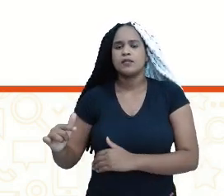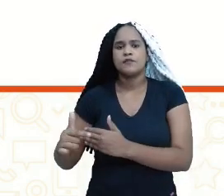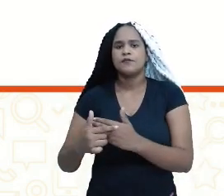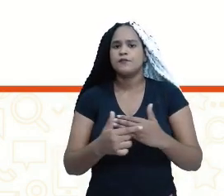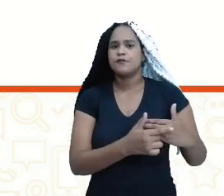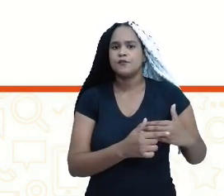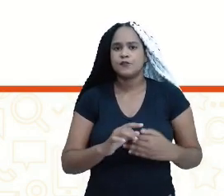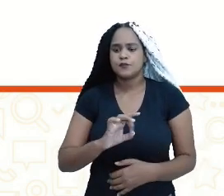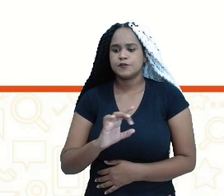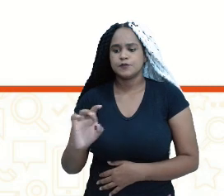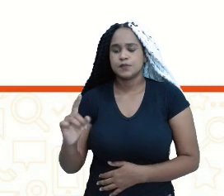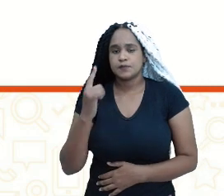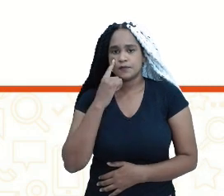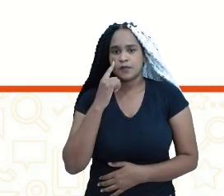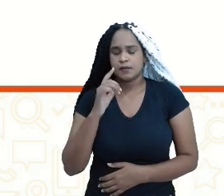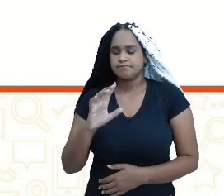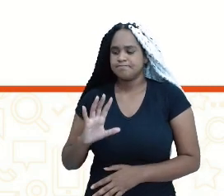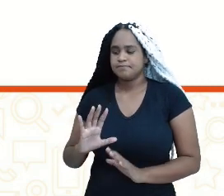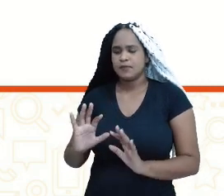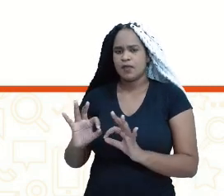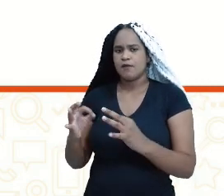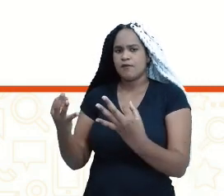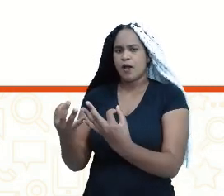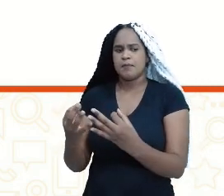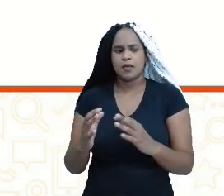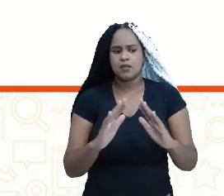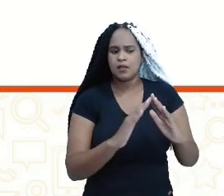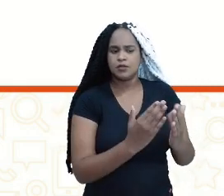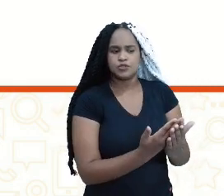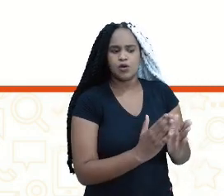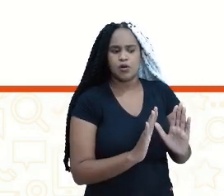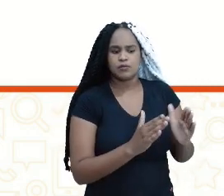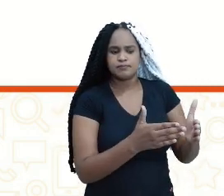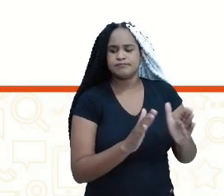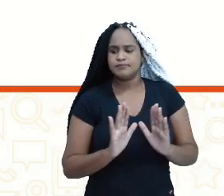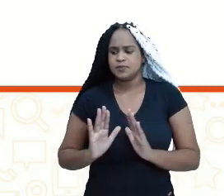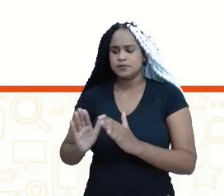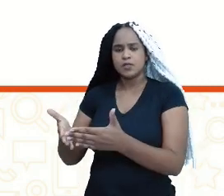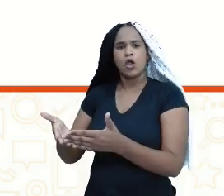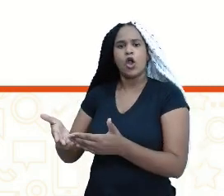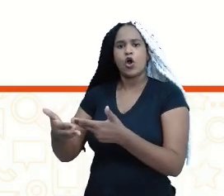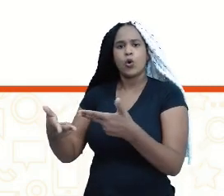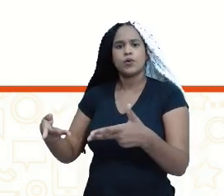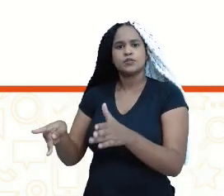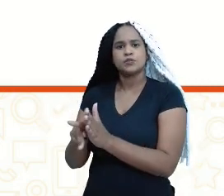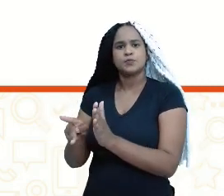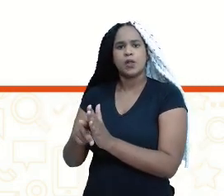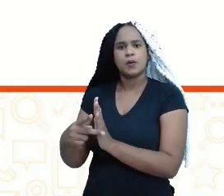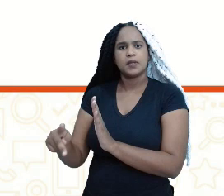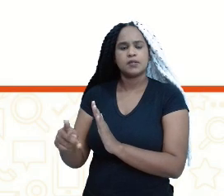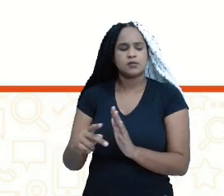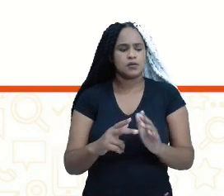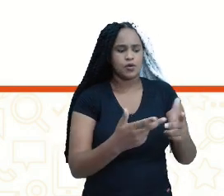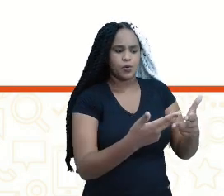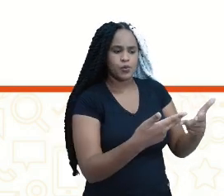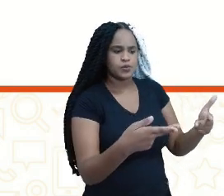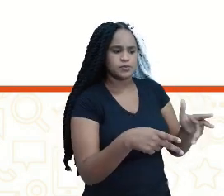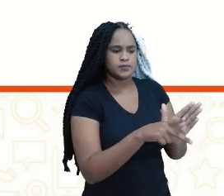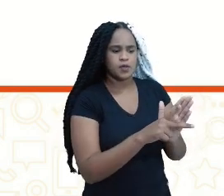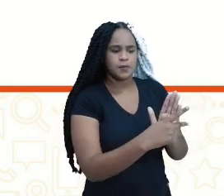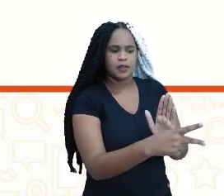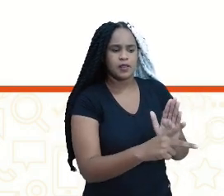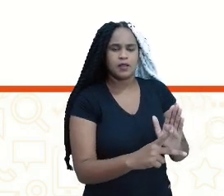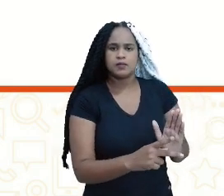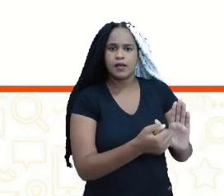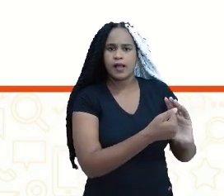núcleo, né? Então, são núcleos muito específicos, com demandas muito específicas, com competências muito específicas,